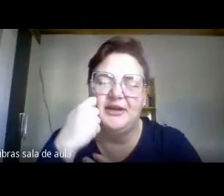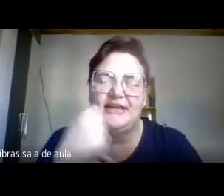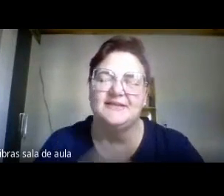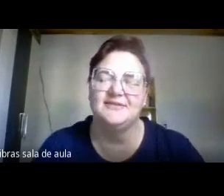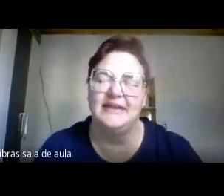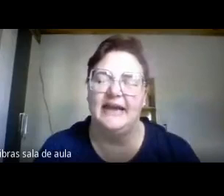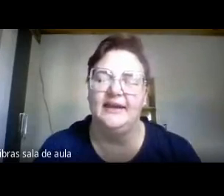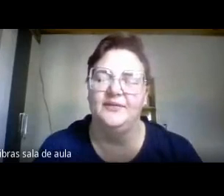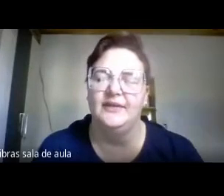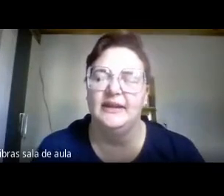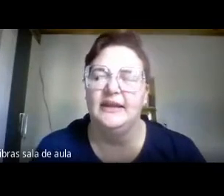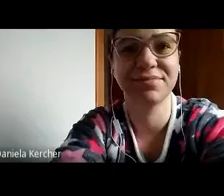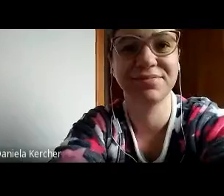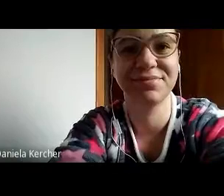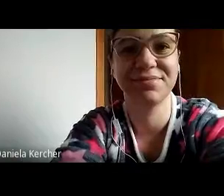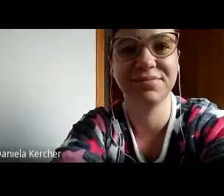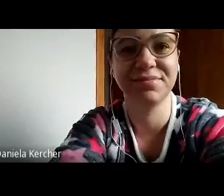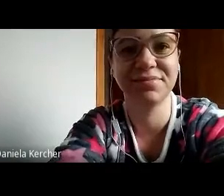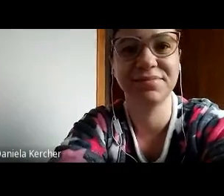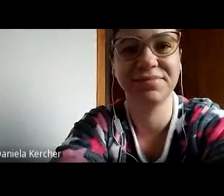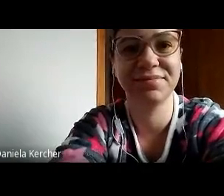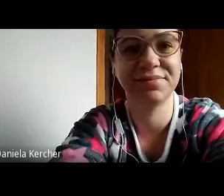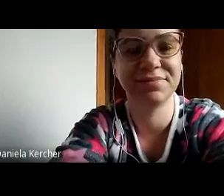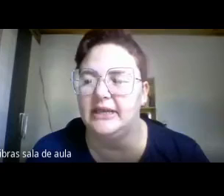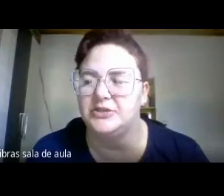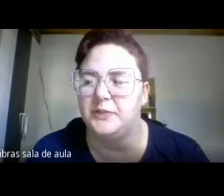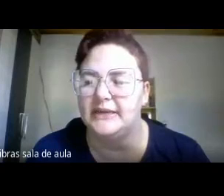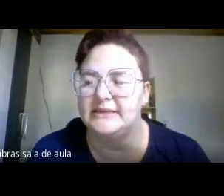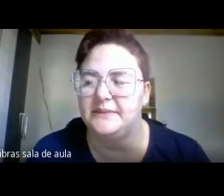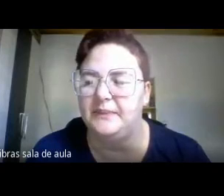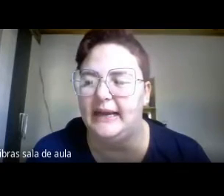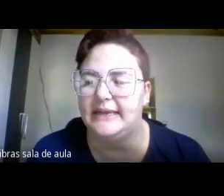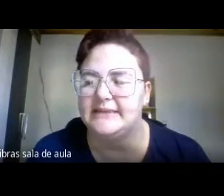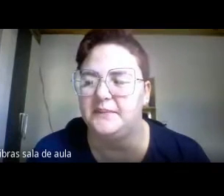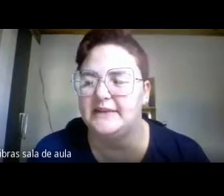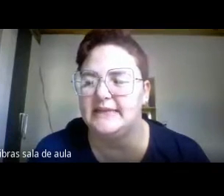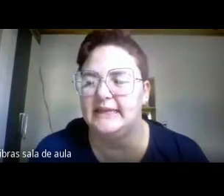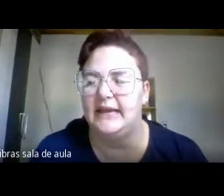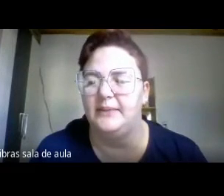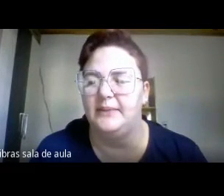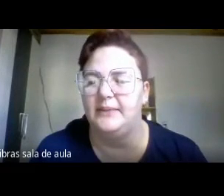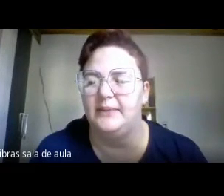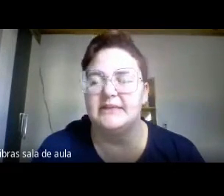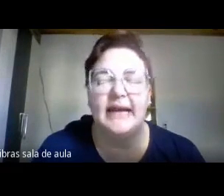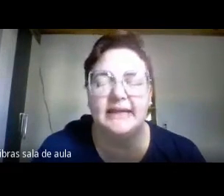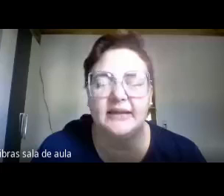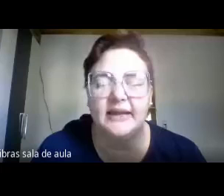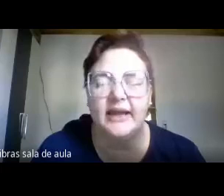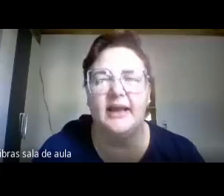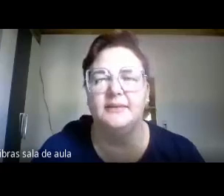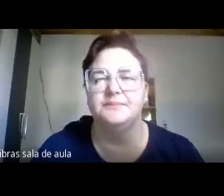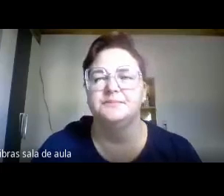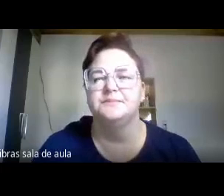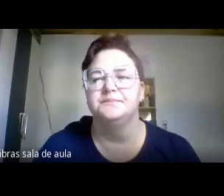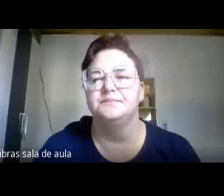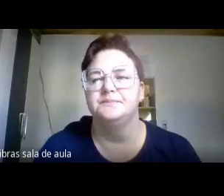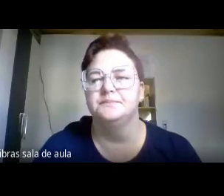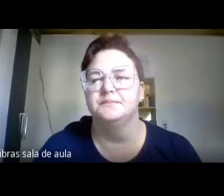o sorriso, né? Tem mais uhum. alguém que gostaria de participar e se apresentar? Meninas, obrigada,